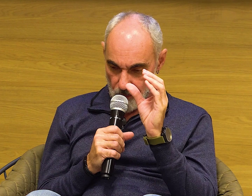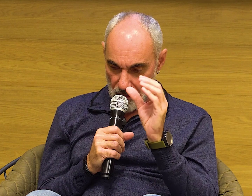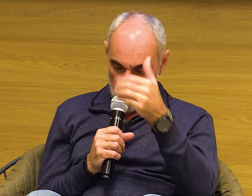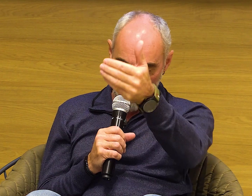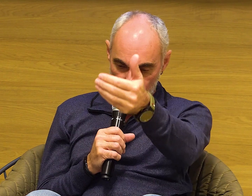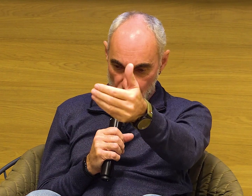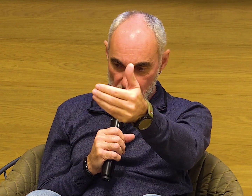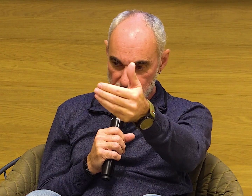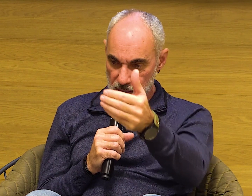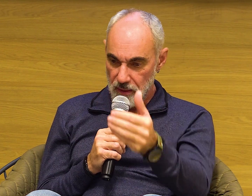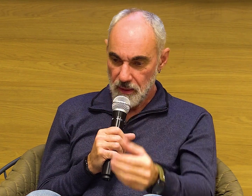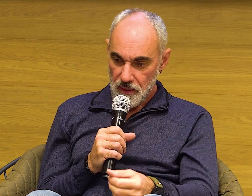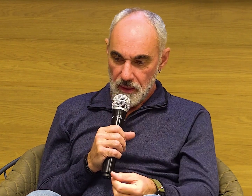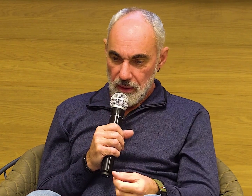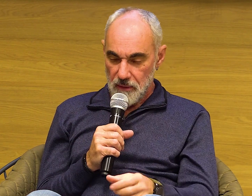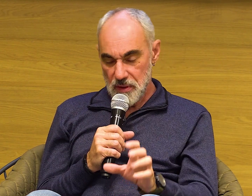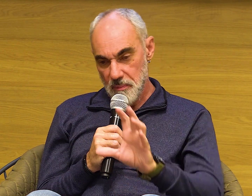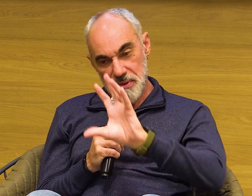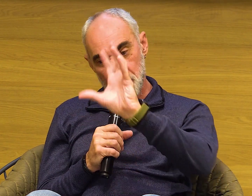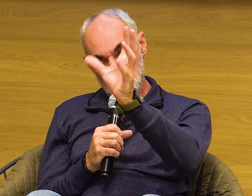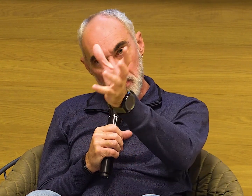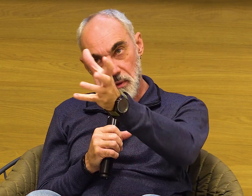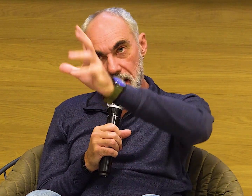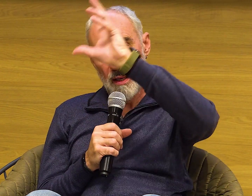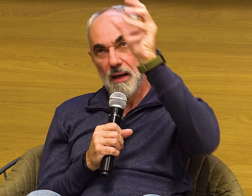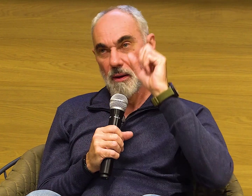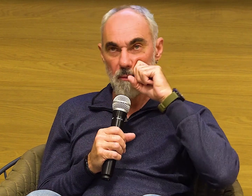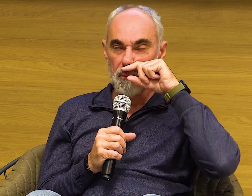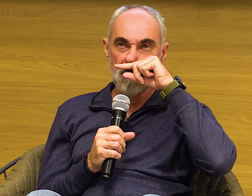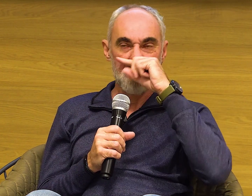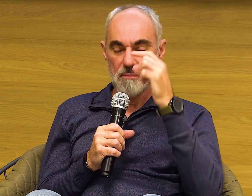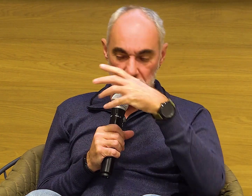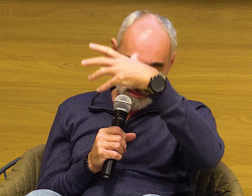nomeavam, depois que você morresse, que você, se for para um lugar que era